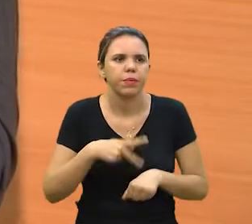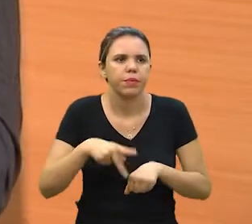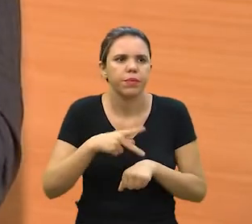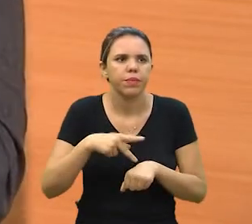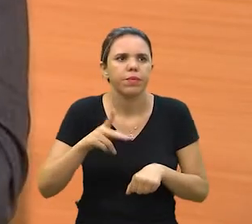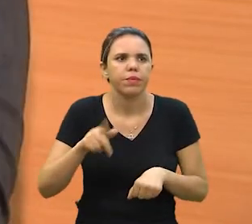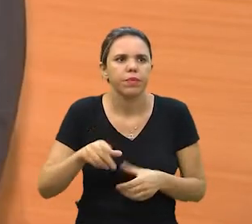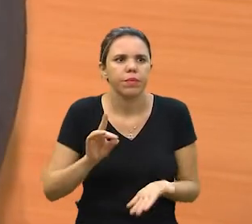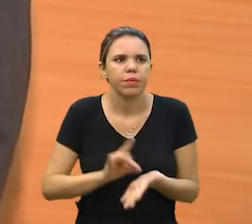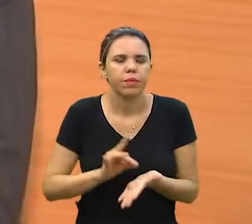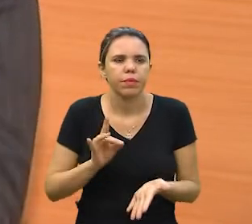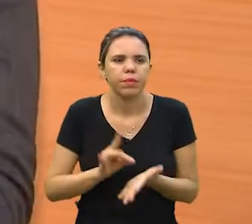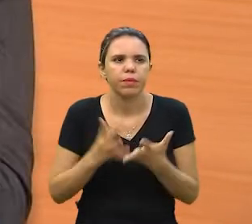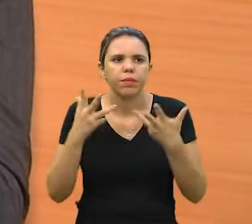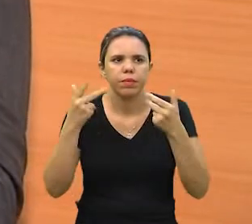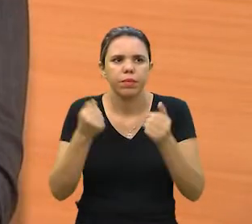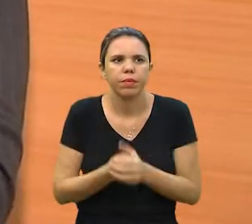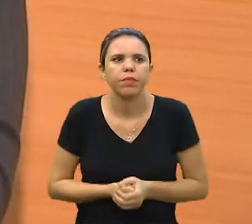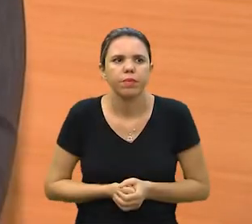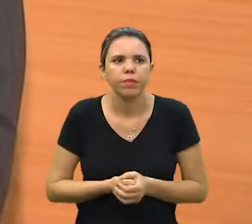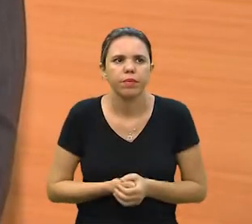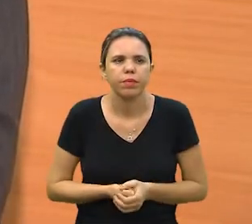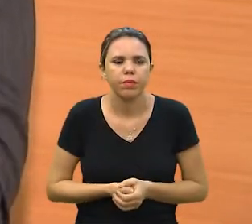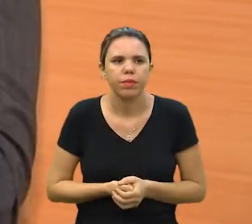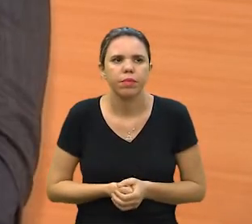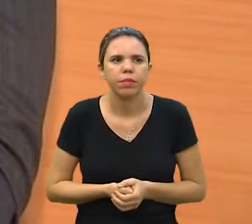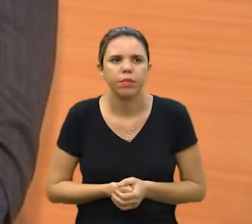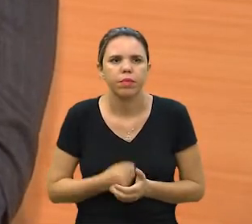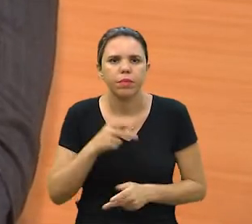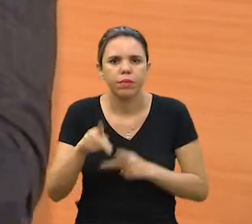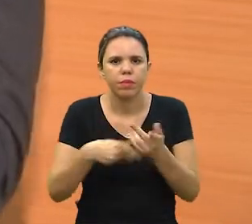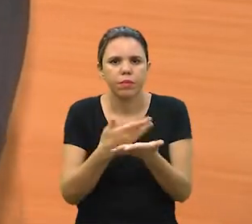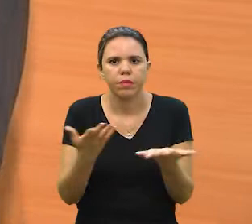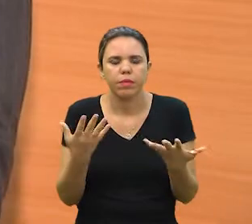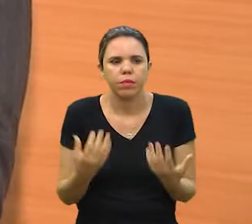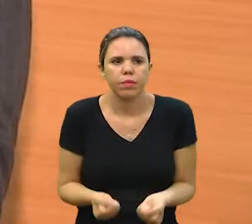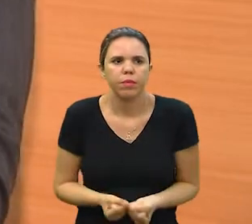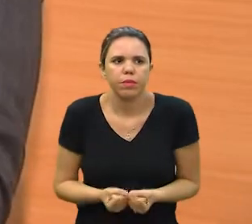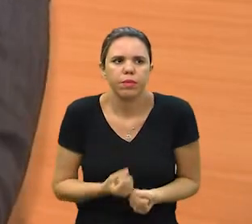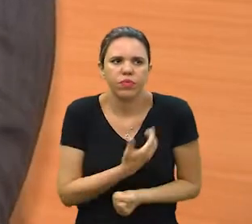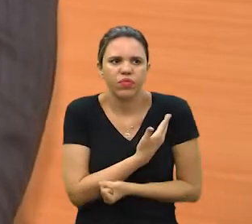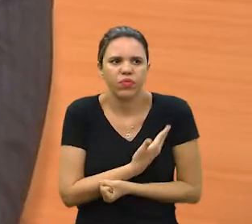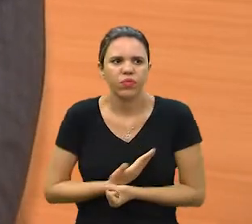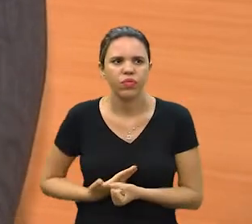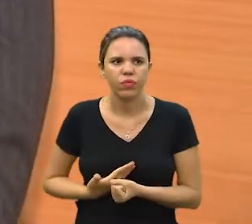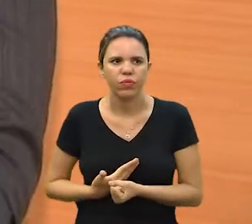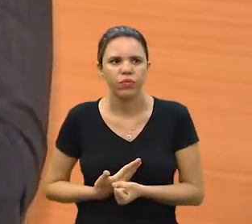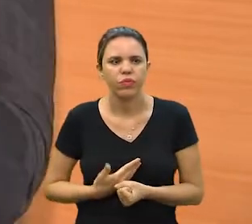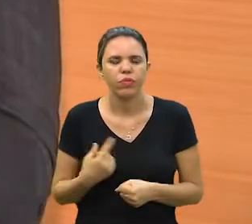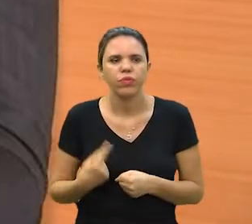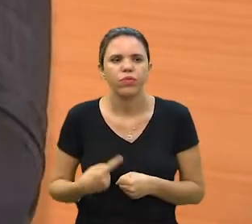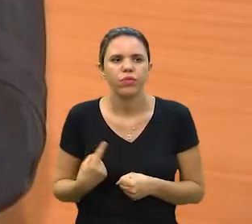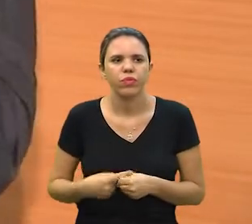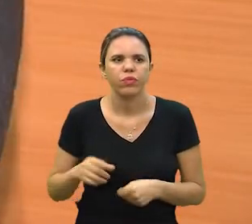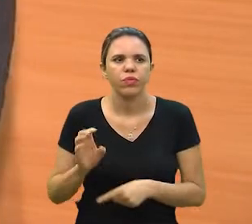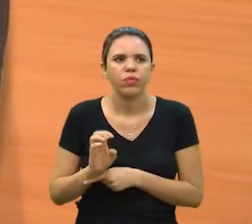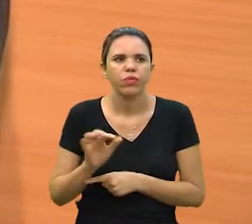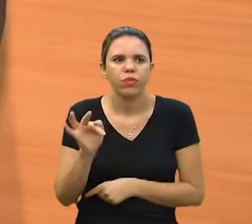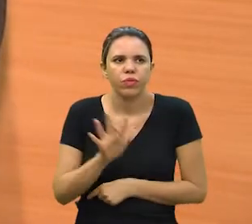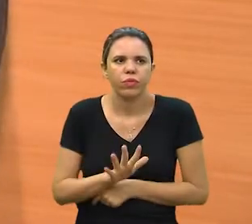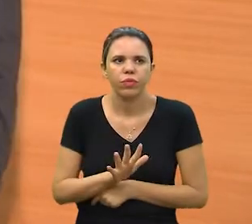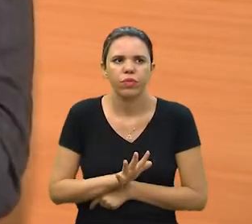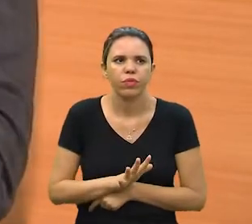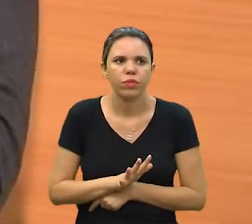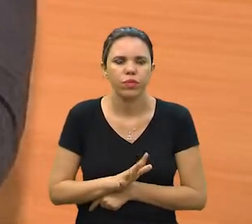nosso país é um país realmente maravilhoso. Mas se as pessoas que assumirem o governo, seja municipal, estadual